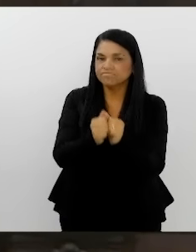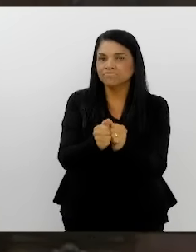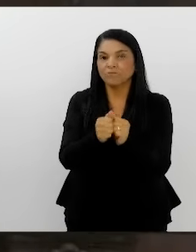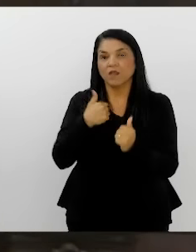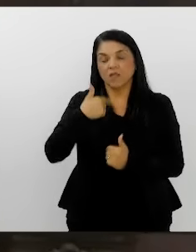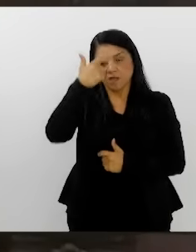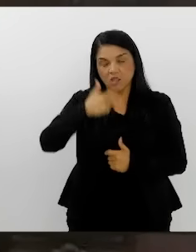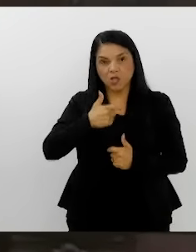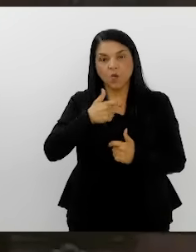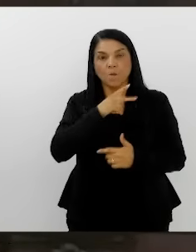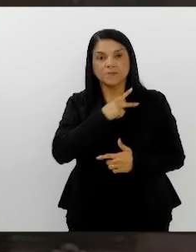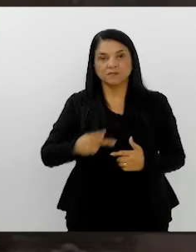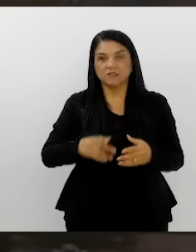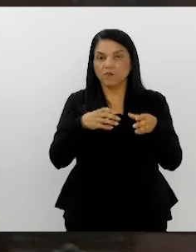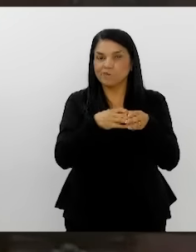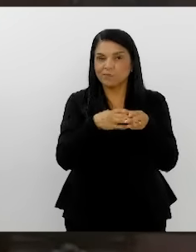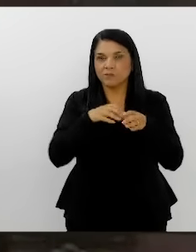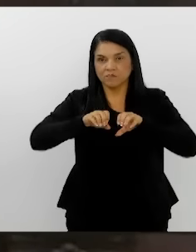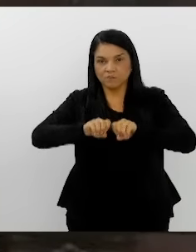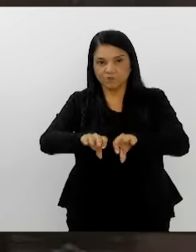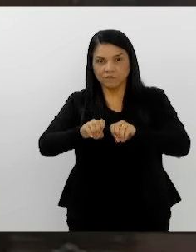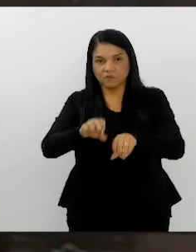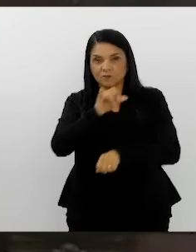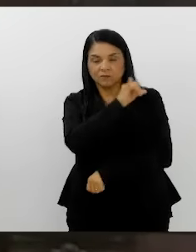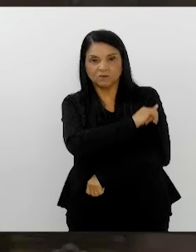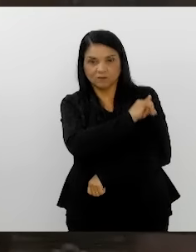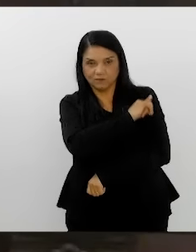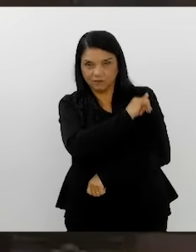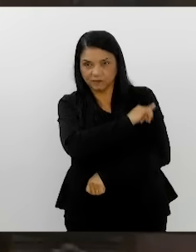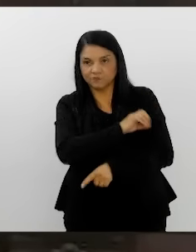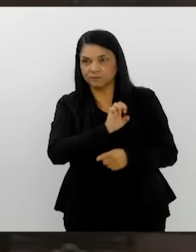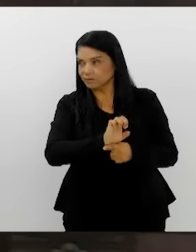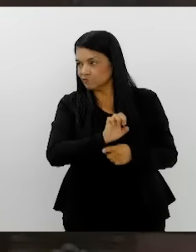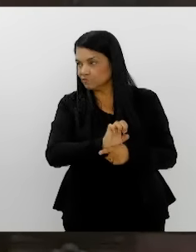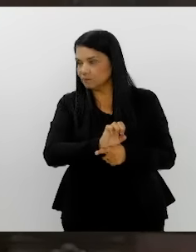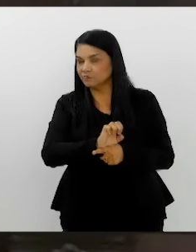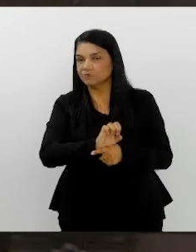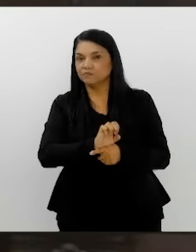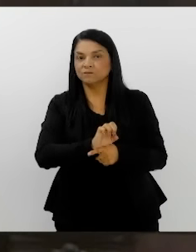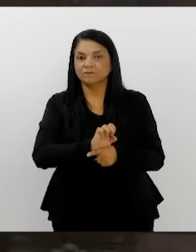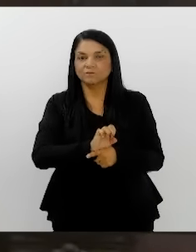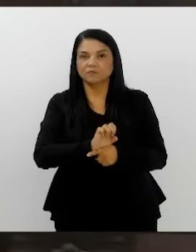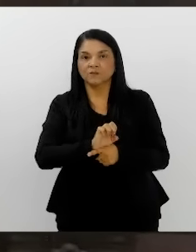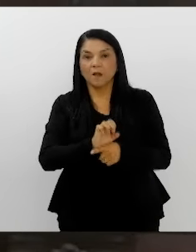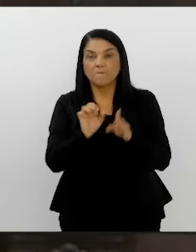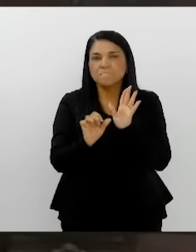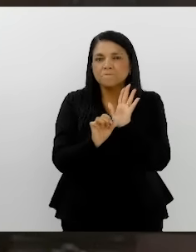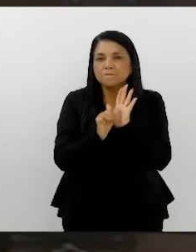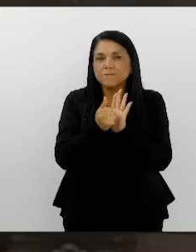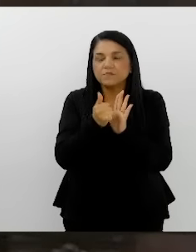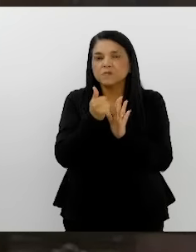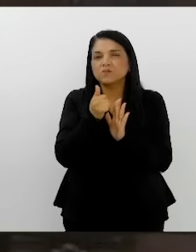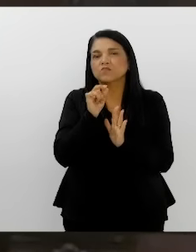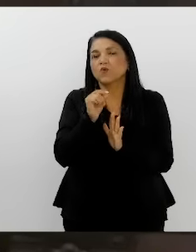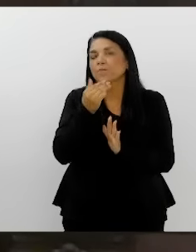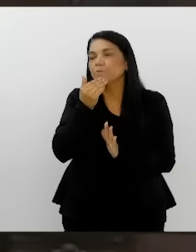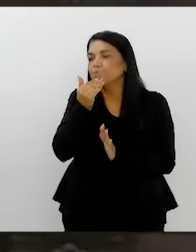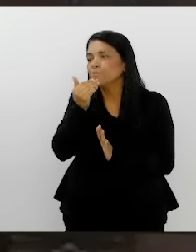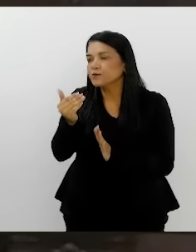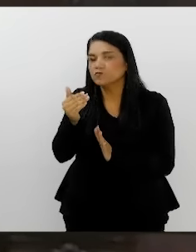da Comissão de Educação no estado do Rio de Janeiro, e foi a primeira coisa que eu pedi ao presidente